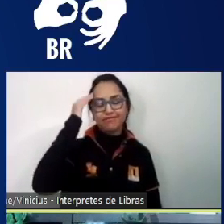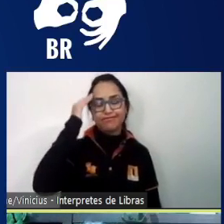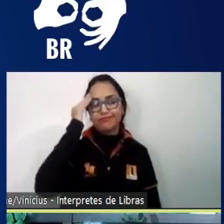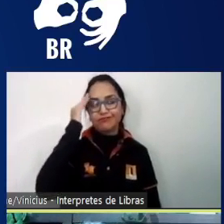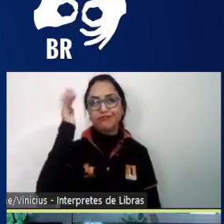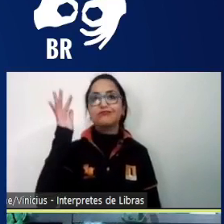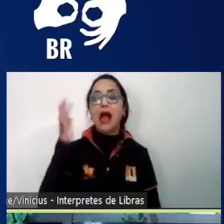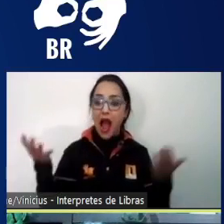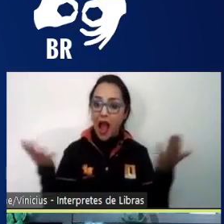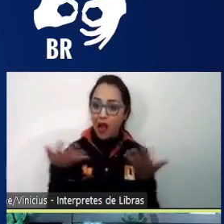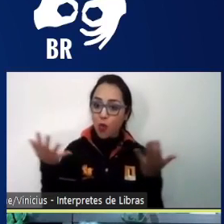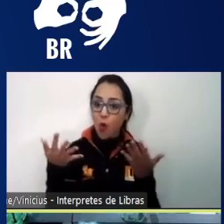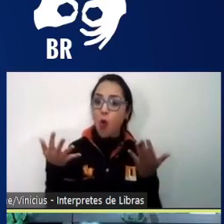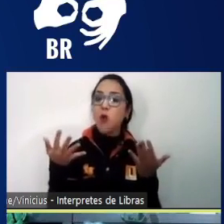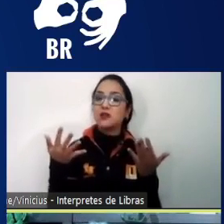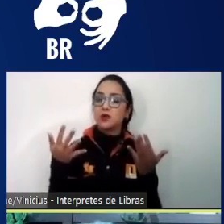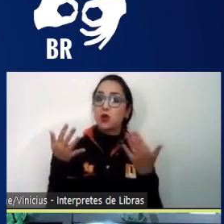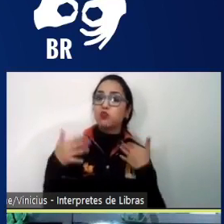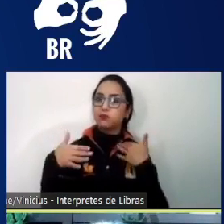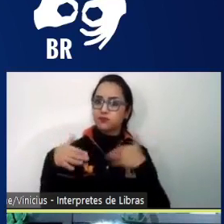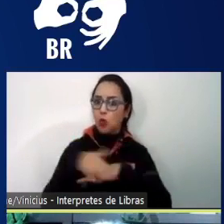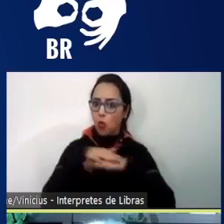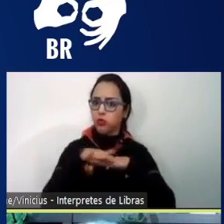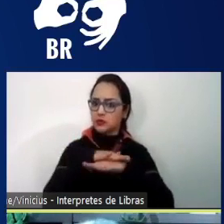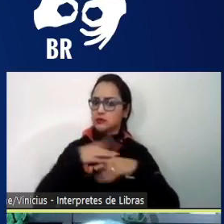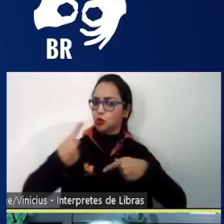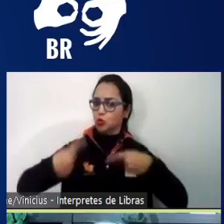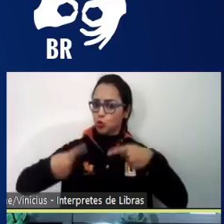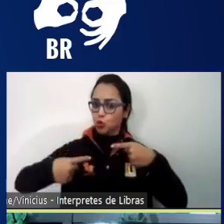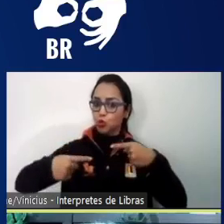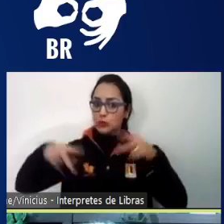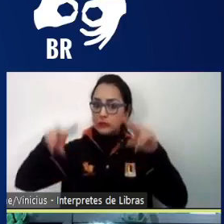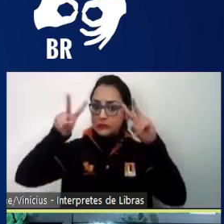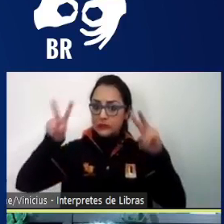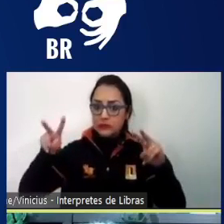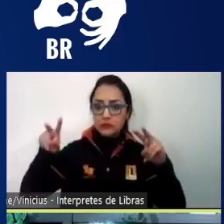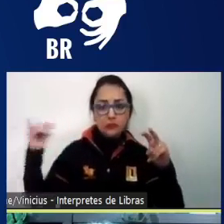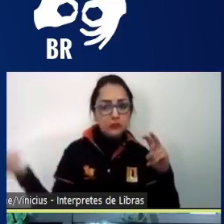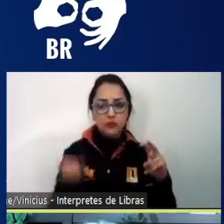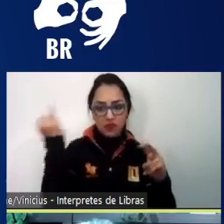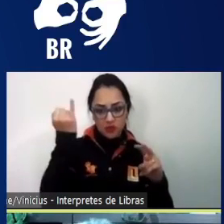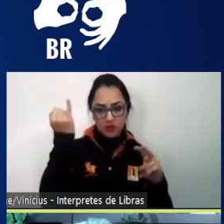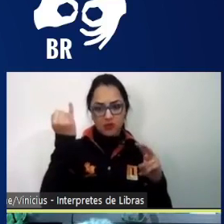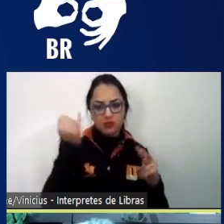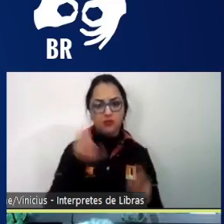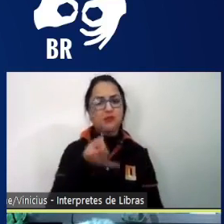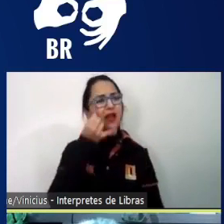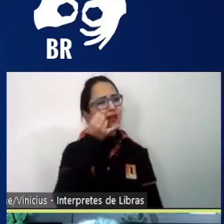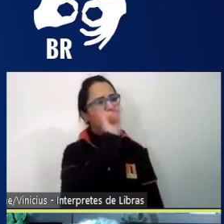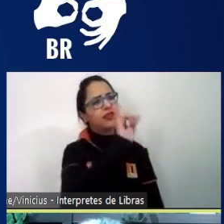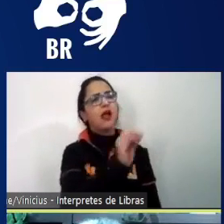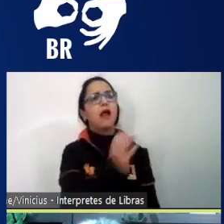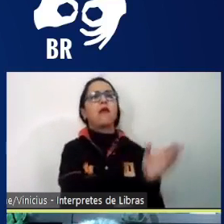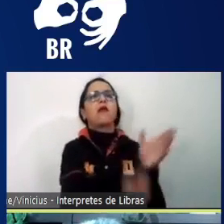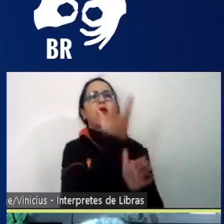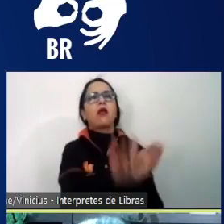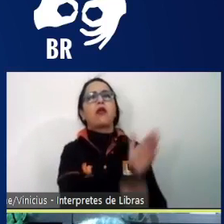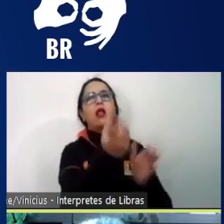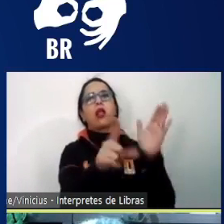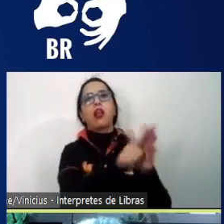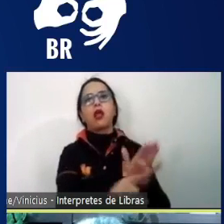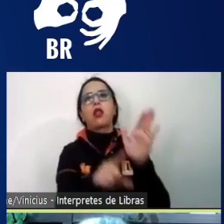aprofundados, para que a gente não precise de novas leis, para que nós não